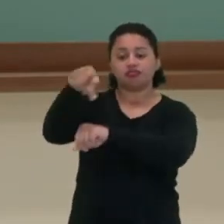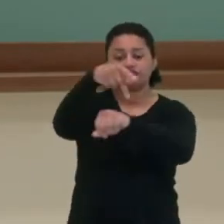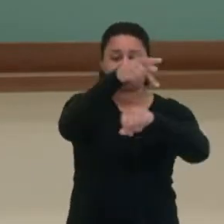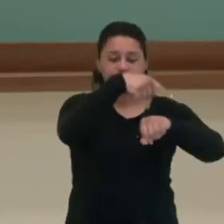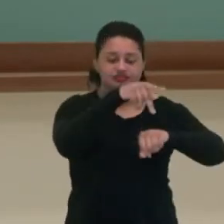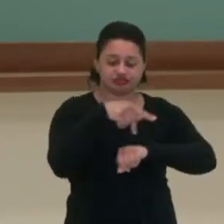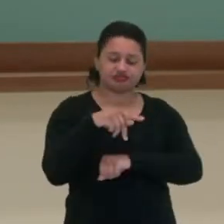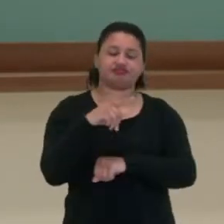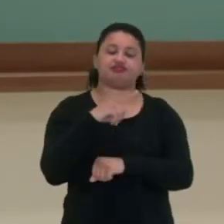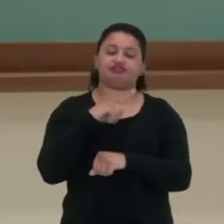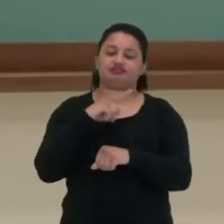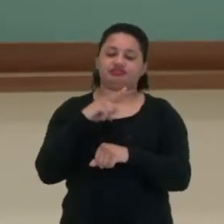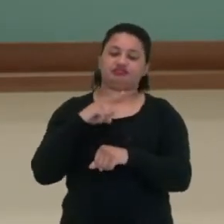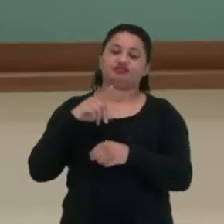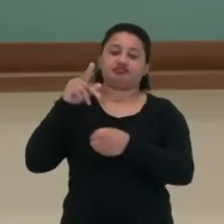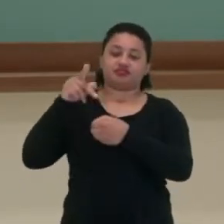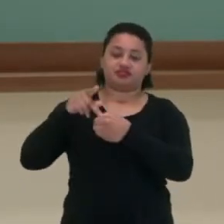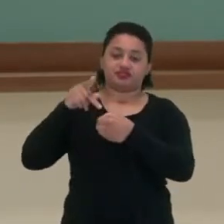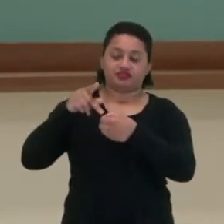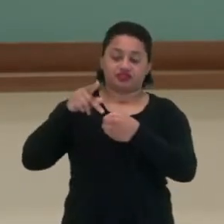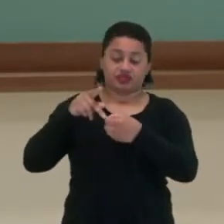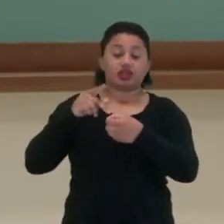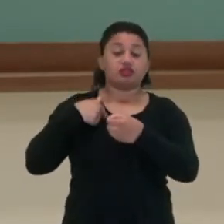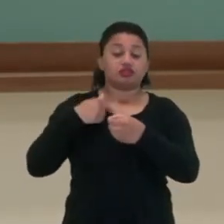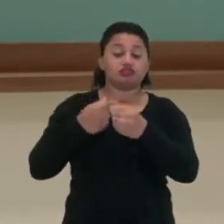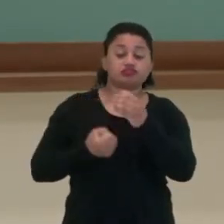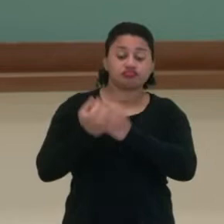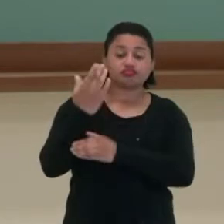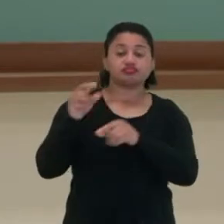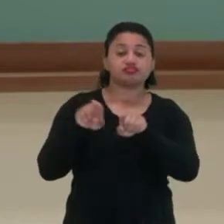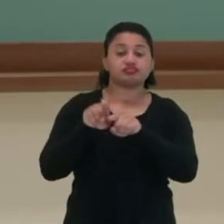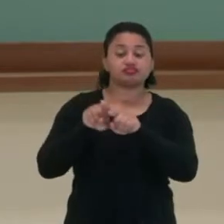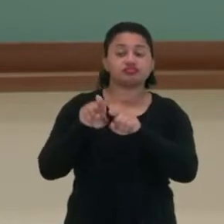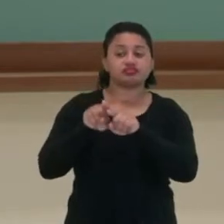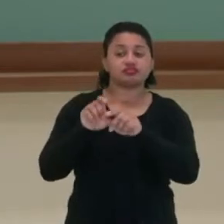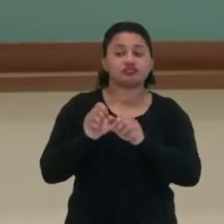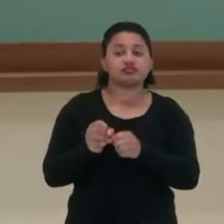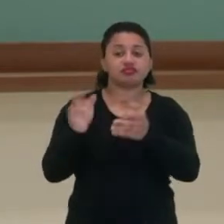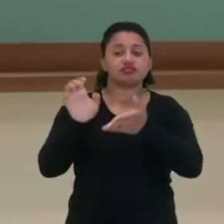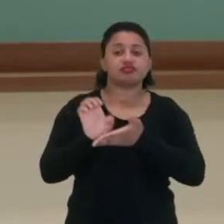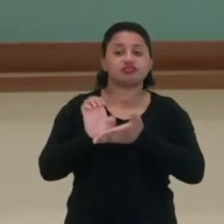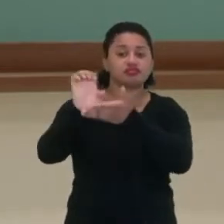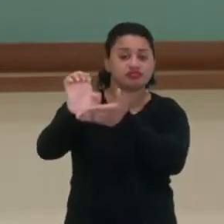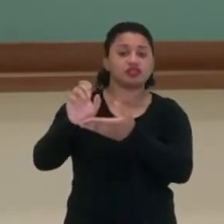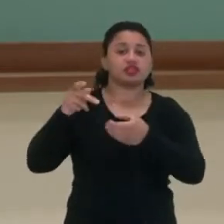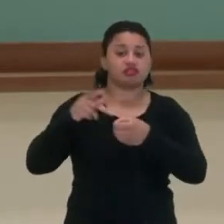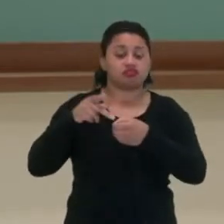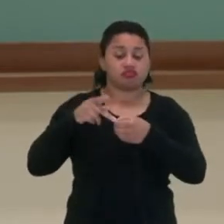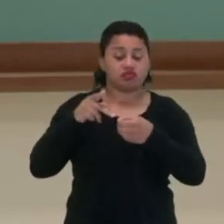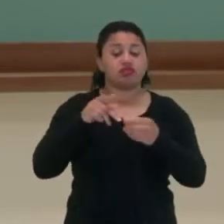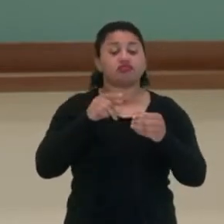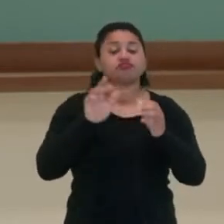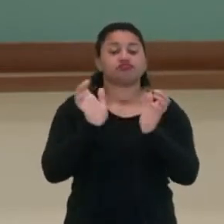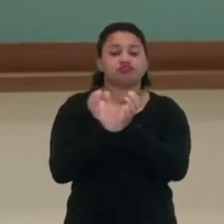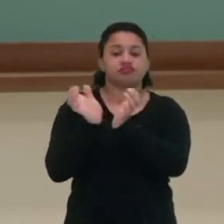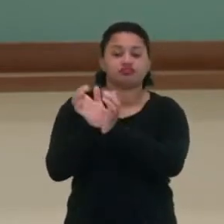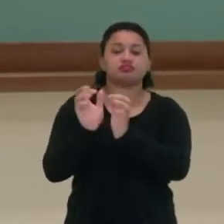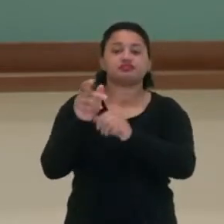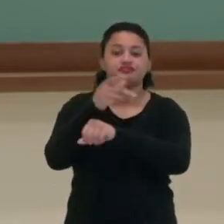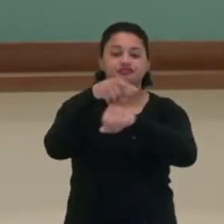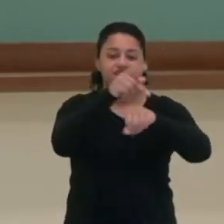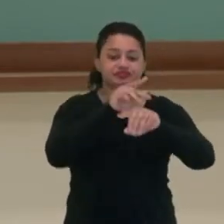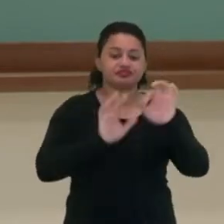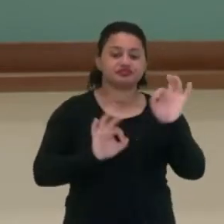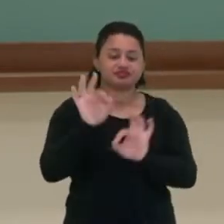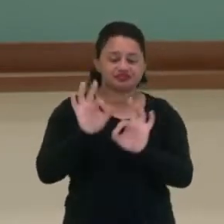produtores de petróleo, produtores e exportadores de petróleo, e esse grupo de países, essa organização, ela